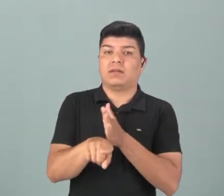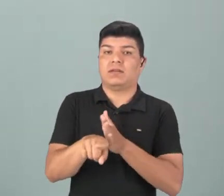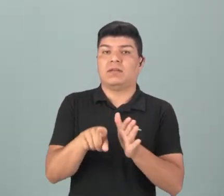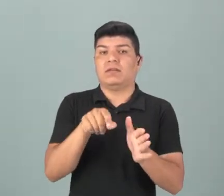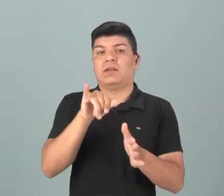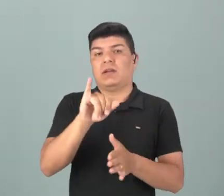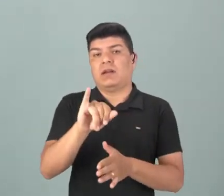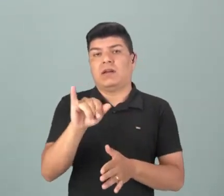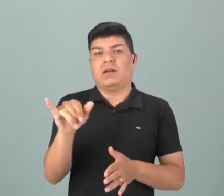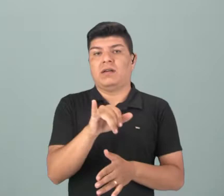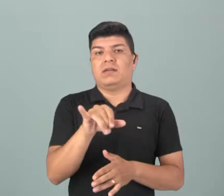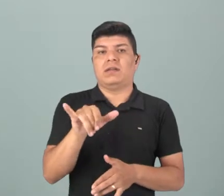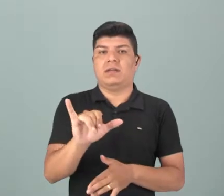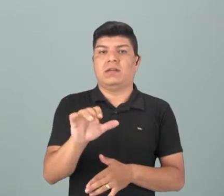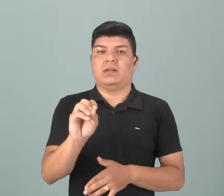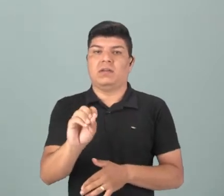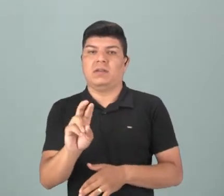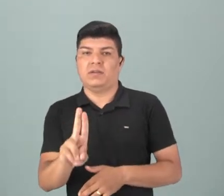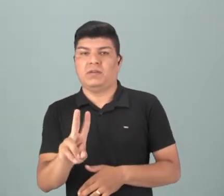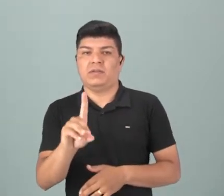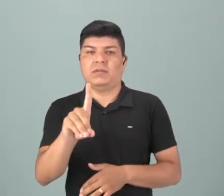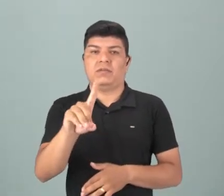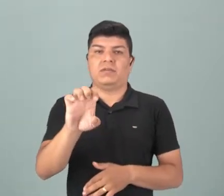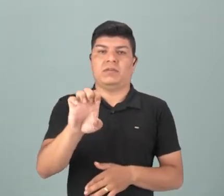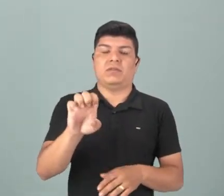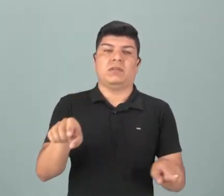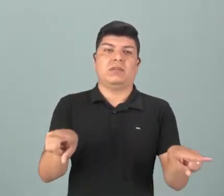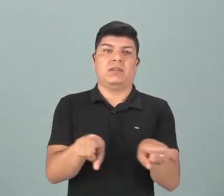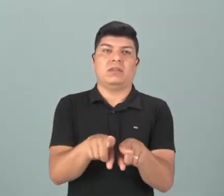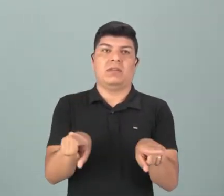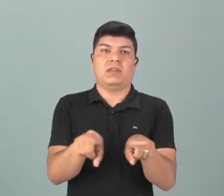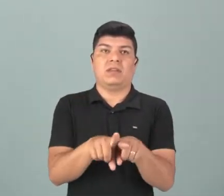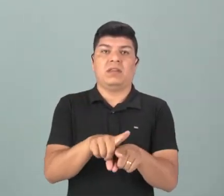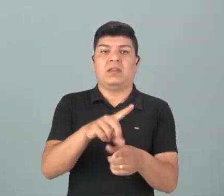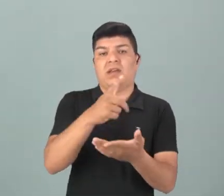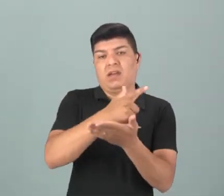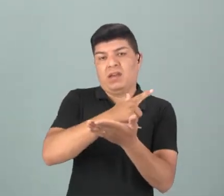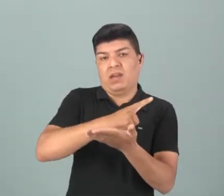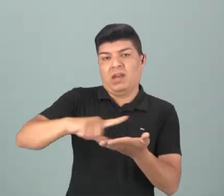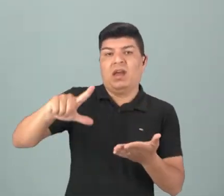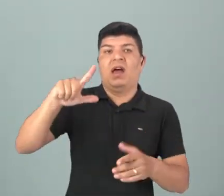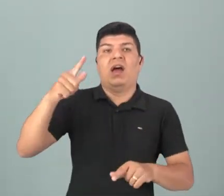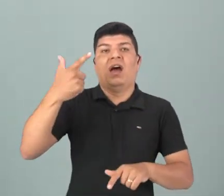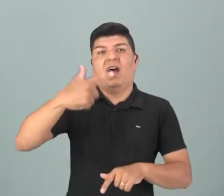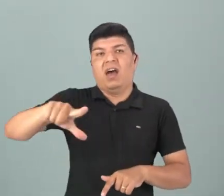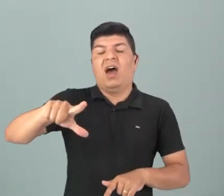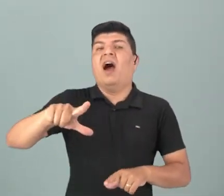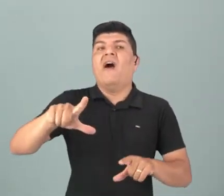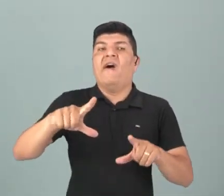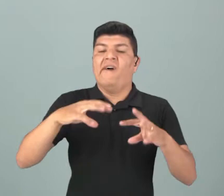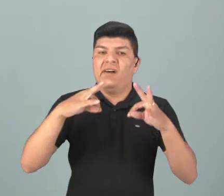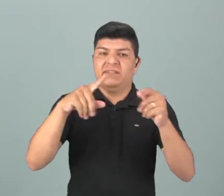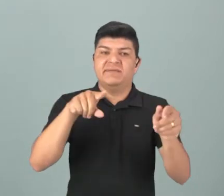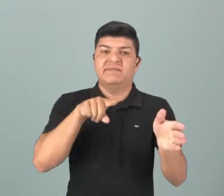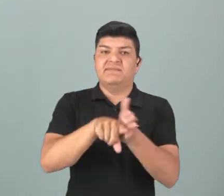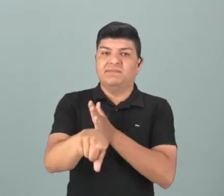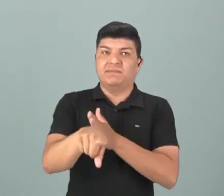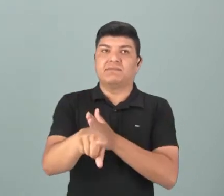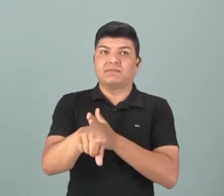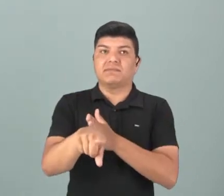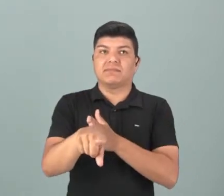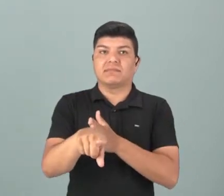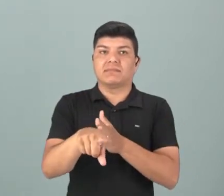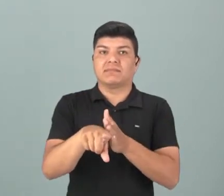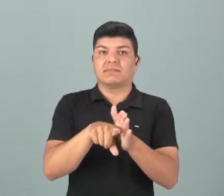falando sobre ai you i e dei vocês vão simplesmente repetir tudo que tem na sua pergunta sem o